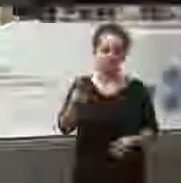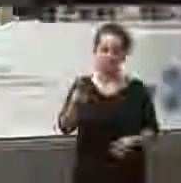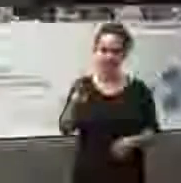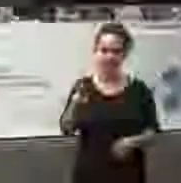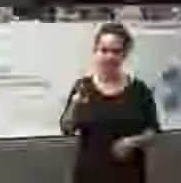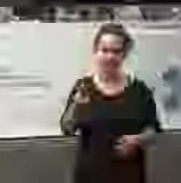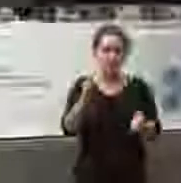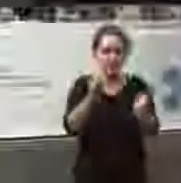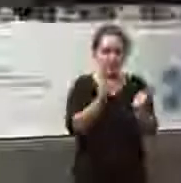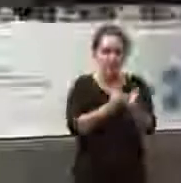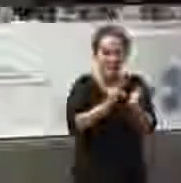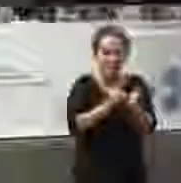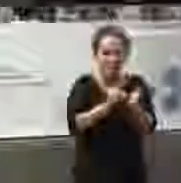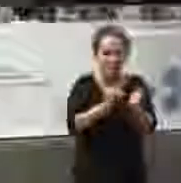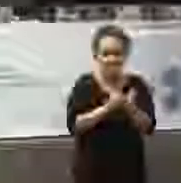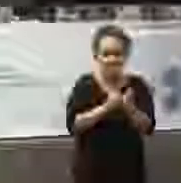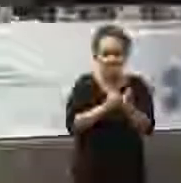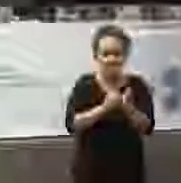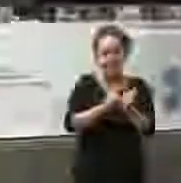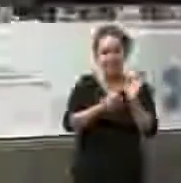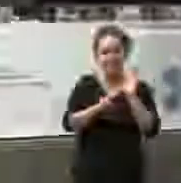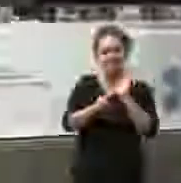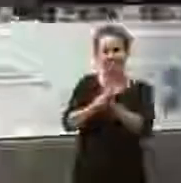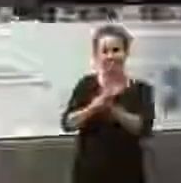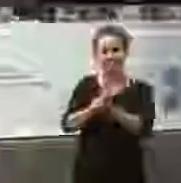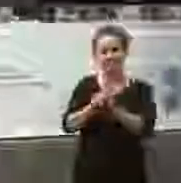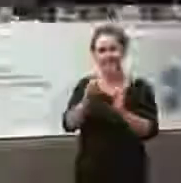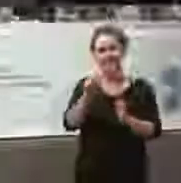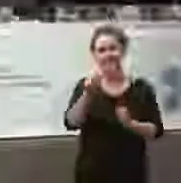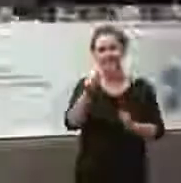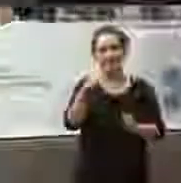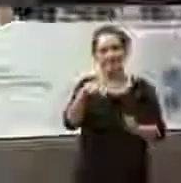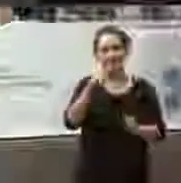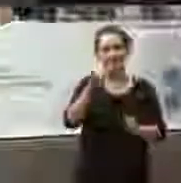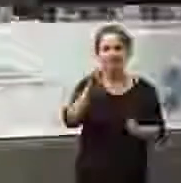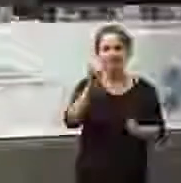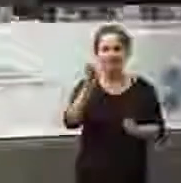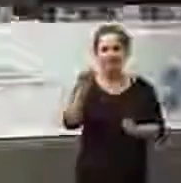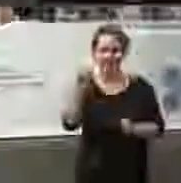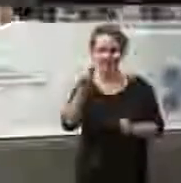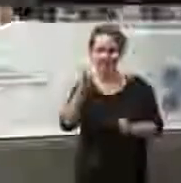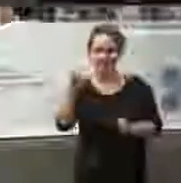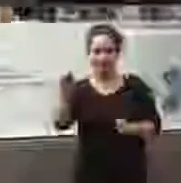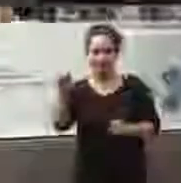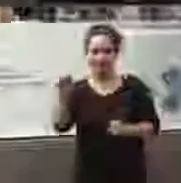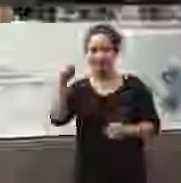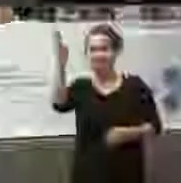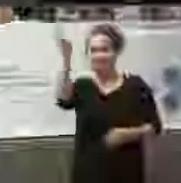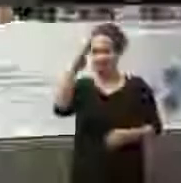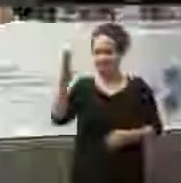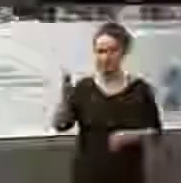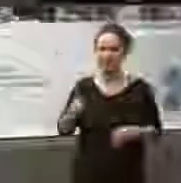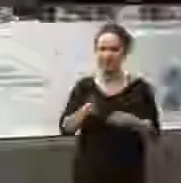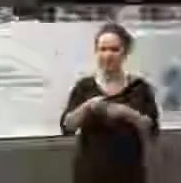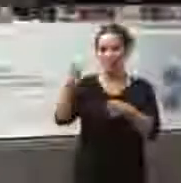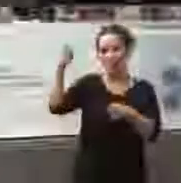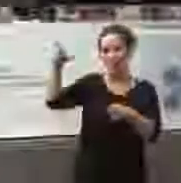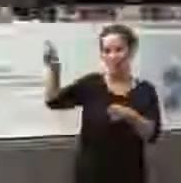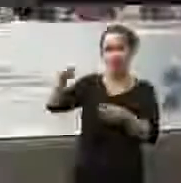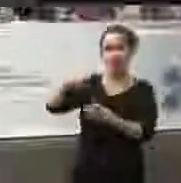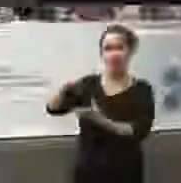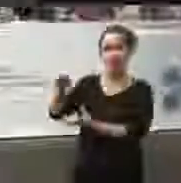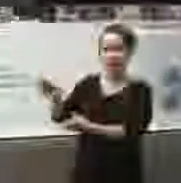carência da oferta sanitária no brasil e creio eu nem outro lugar então